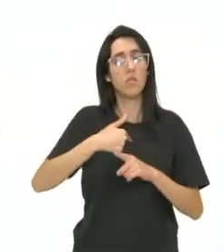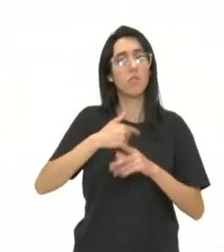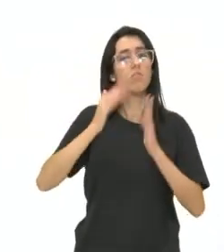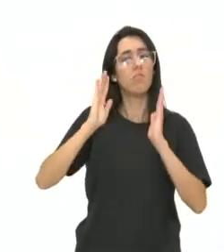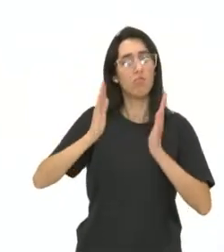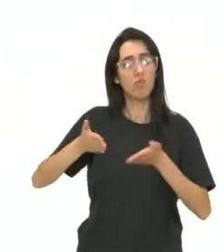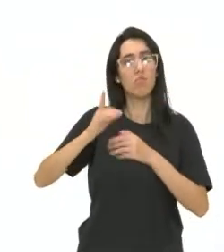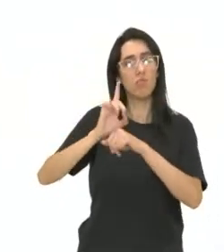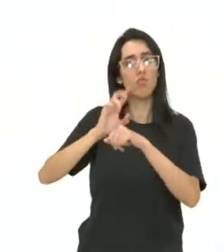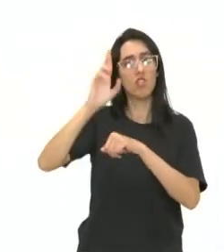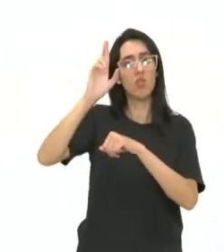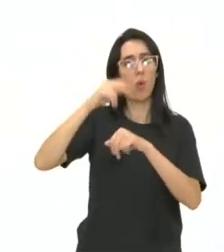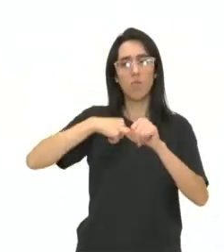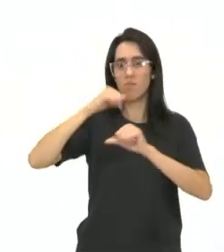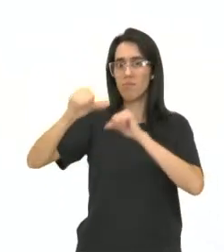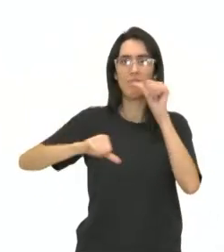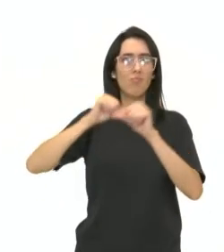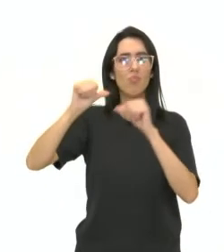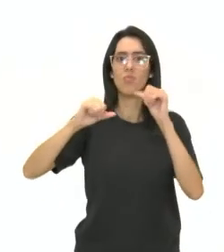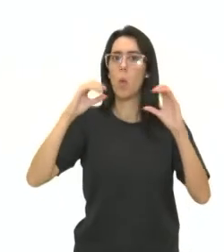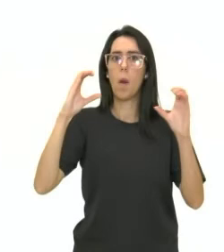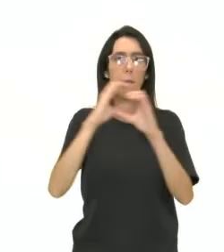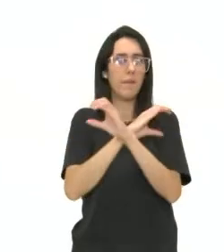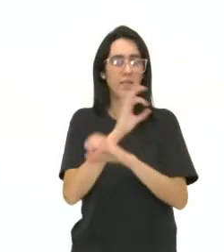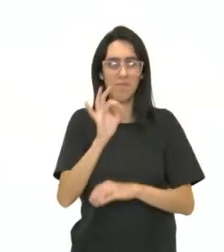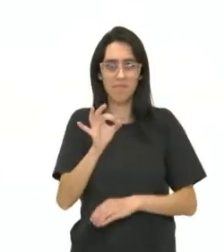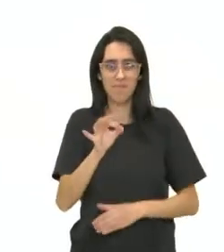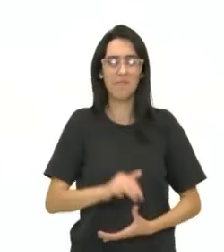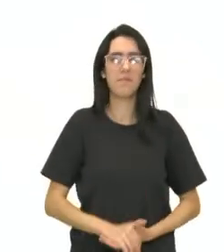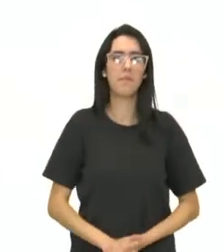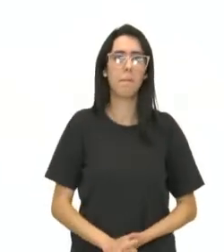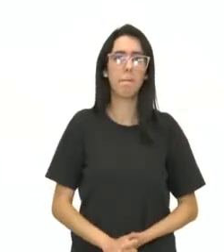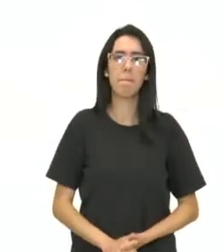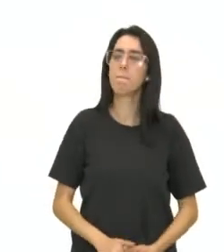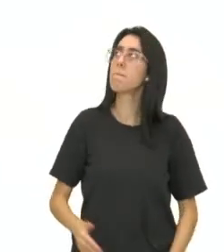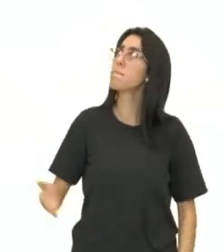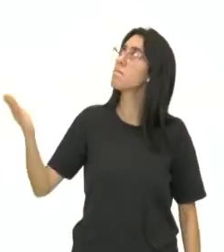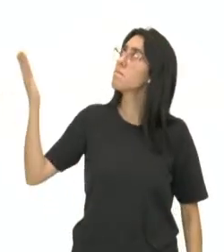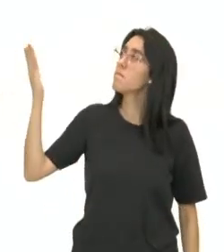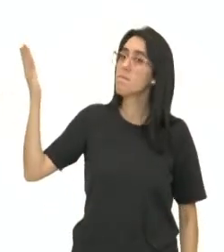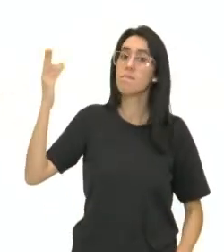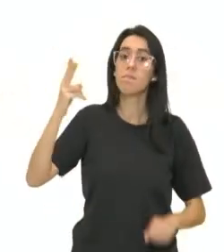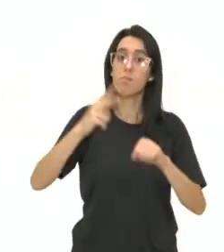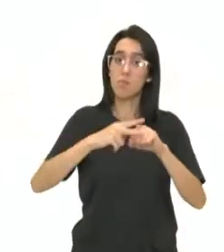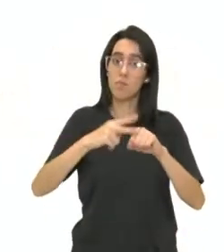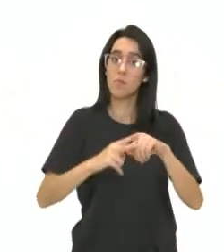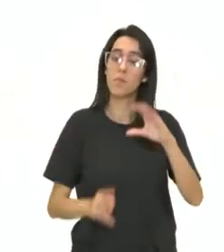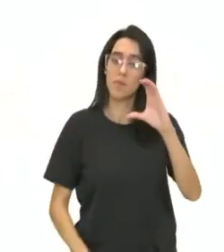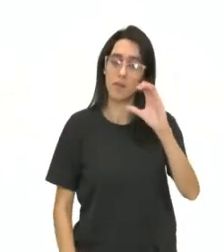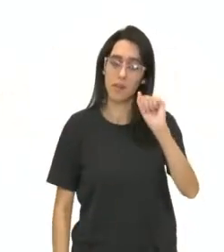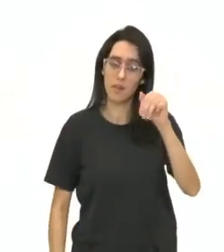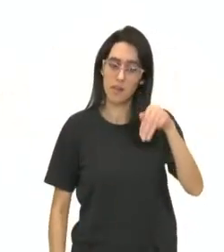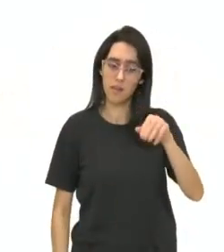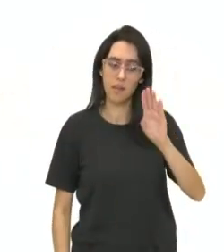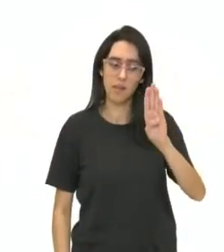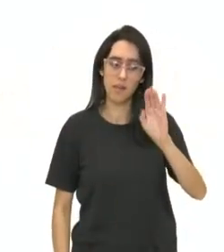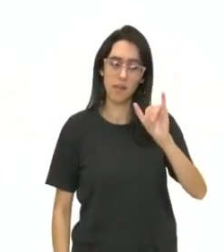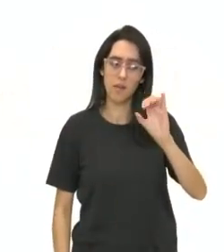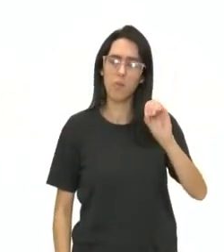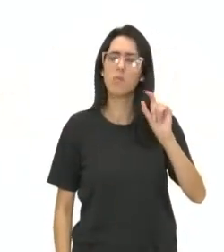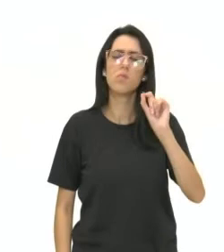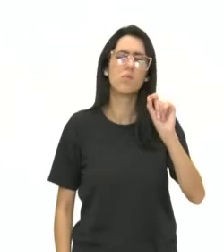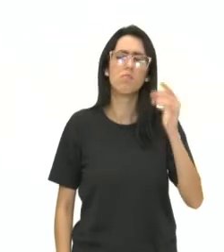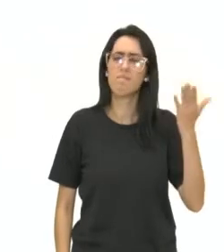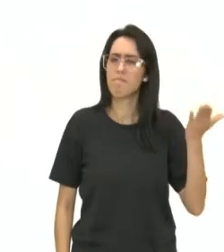uma mudança Total certo E aí gente vamos falar que os verbos de câmbio que são nos